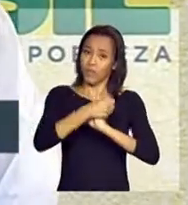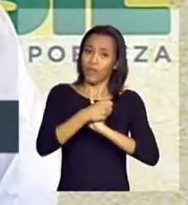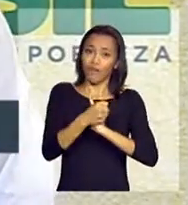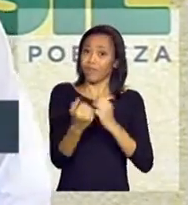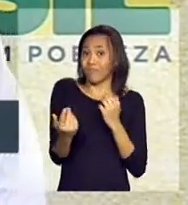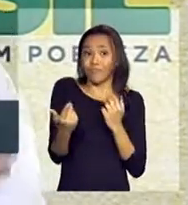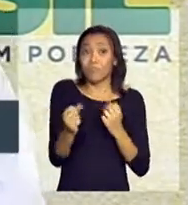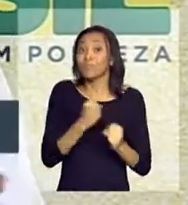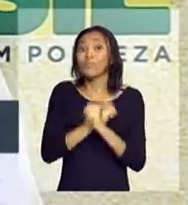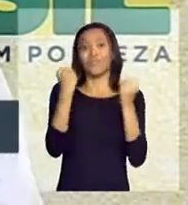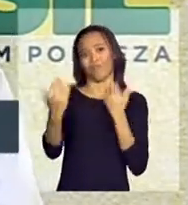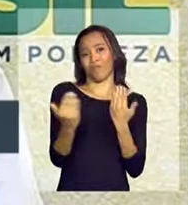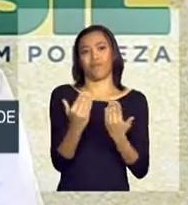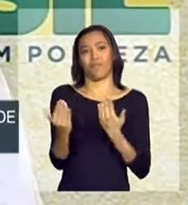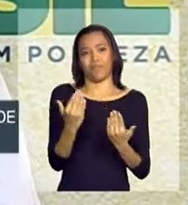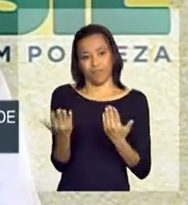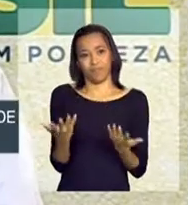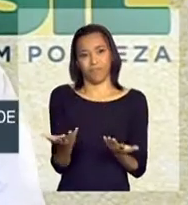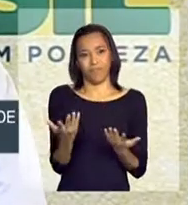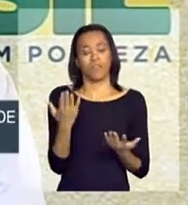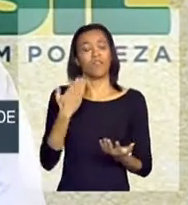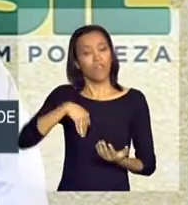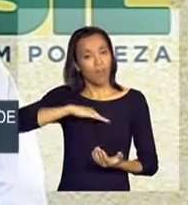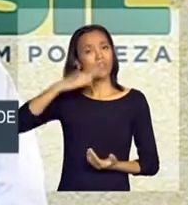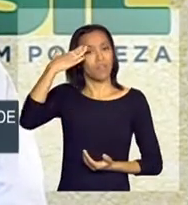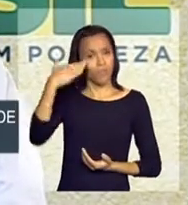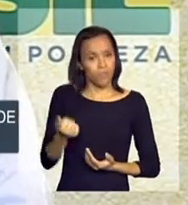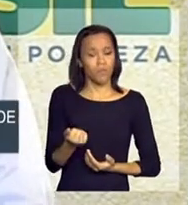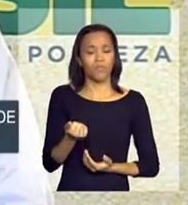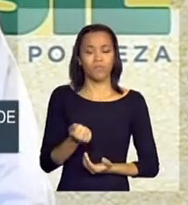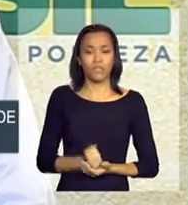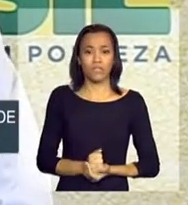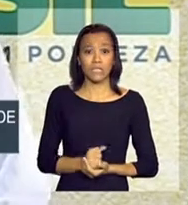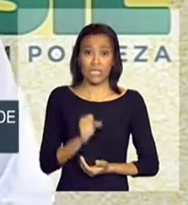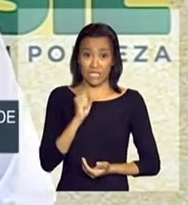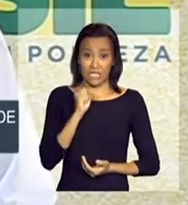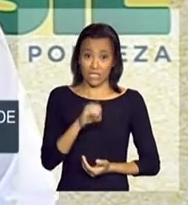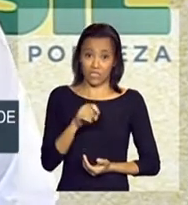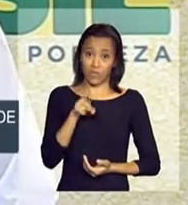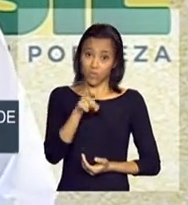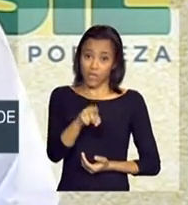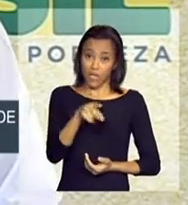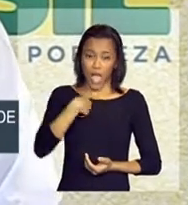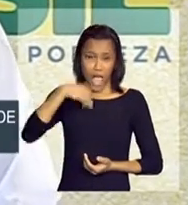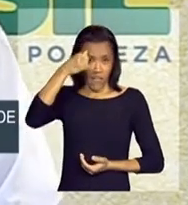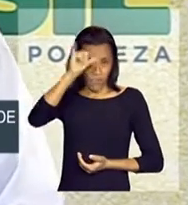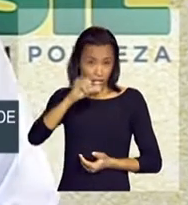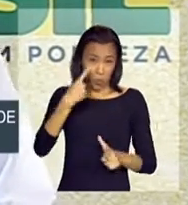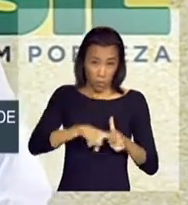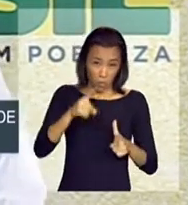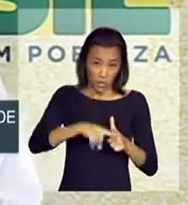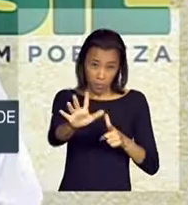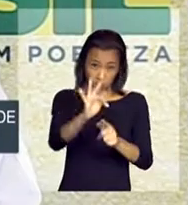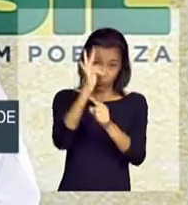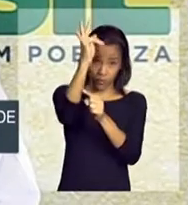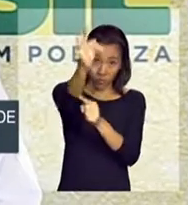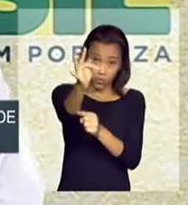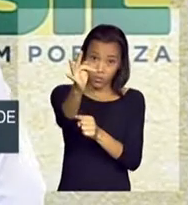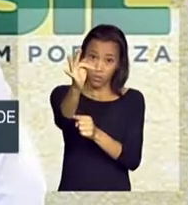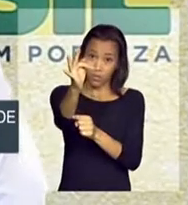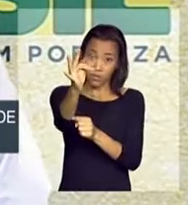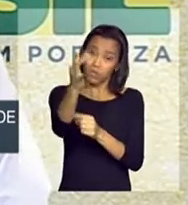não dá para comparar porque evidente que que fica se você evita um problema grave no futuro